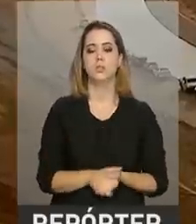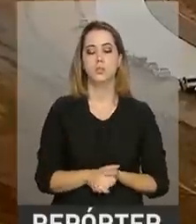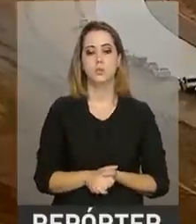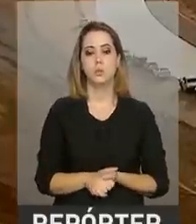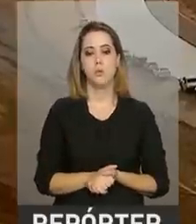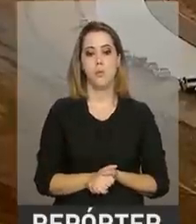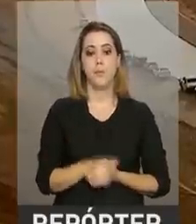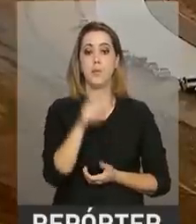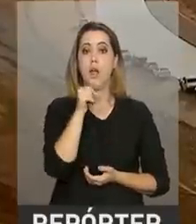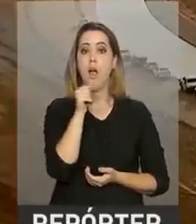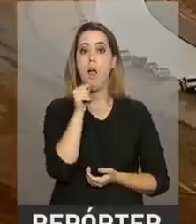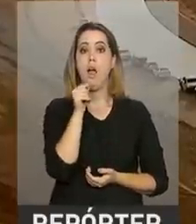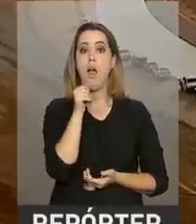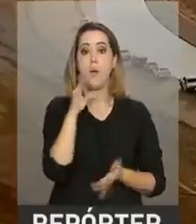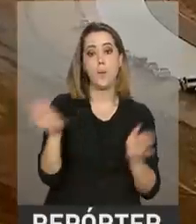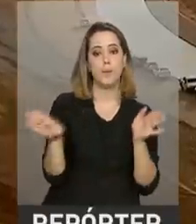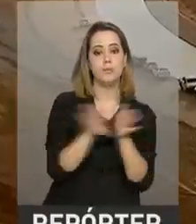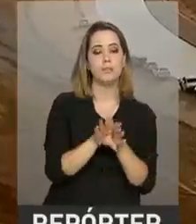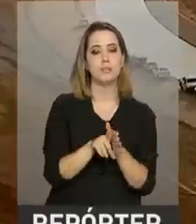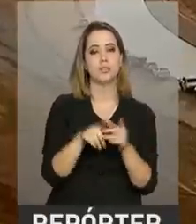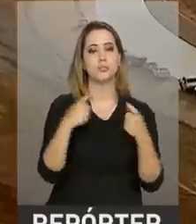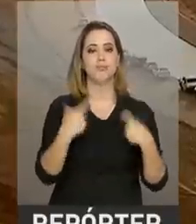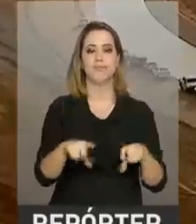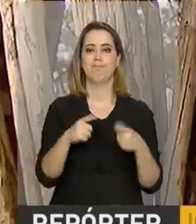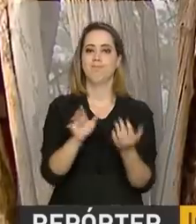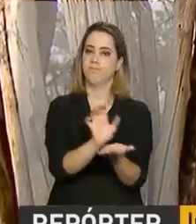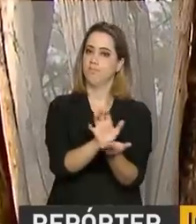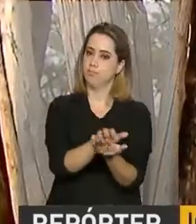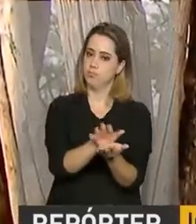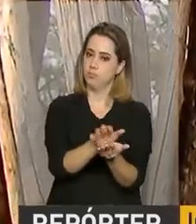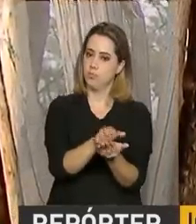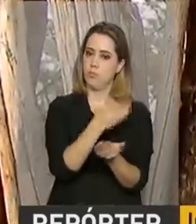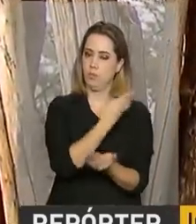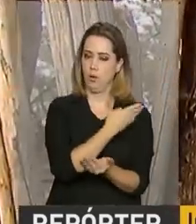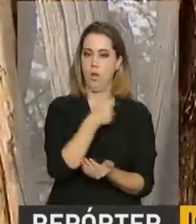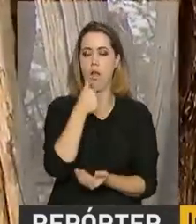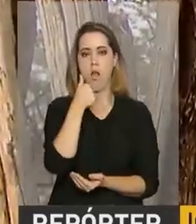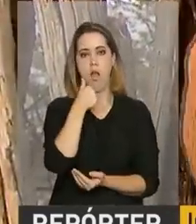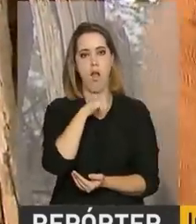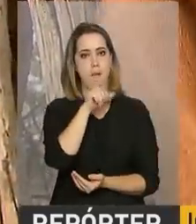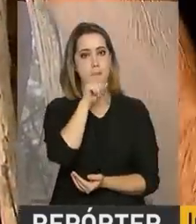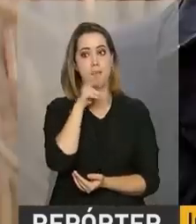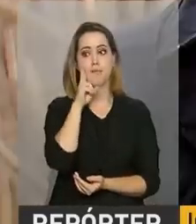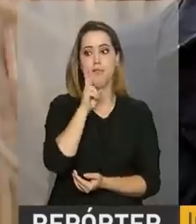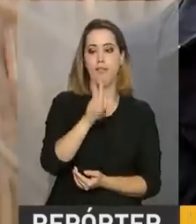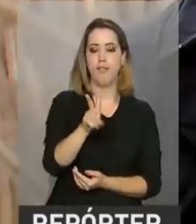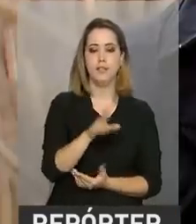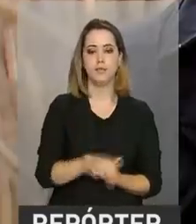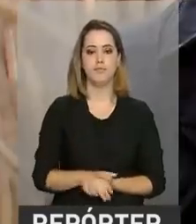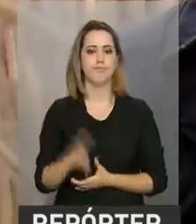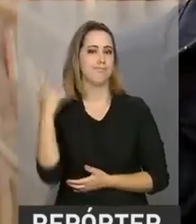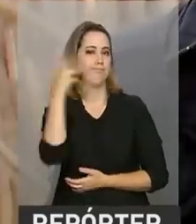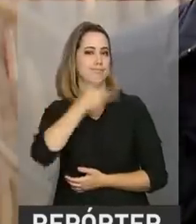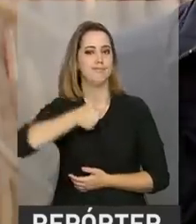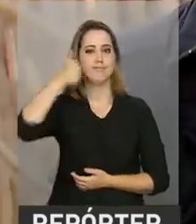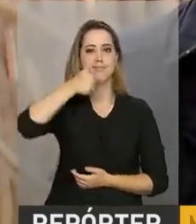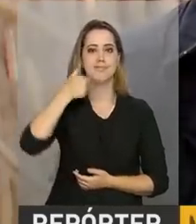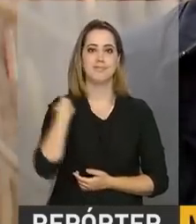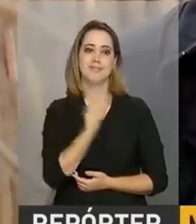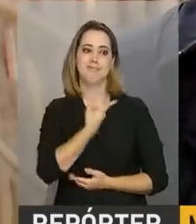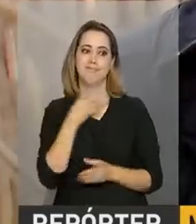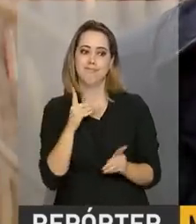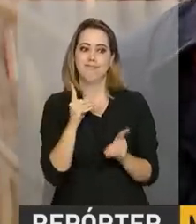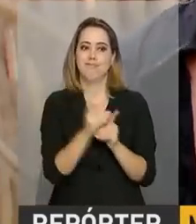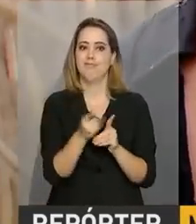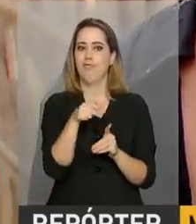A água chegou na área rural de Floresta, em Pernambuco, e Dona Maria estava lá para ver. Foi maravilhoso. Fomos